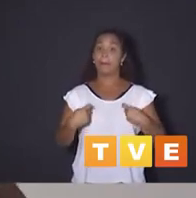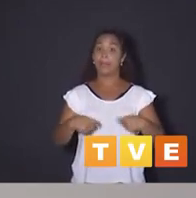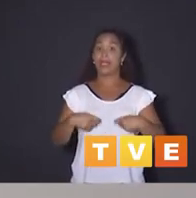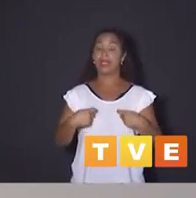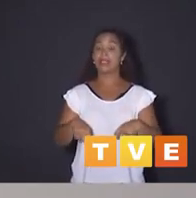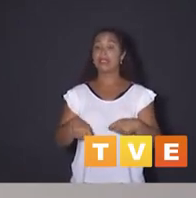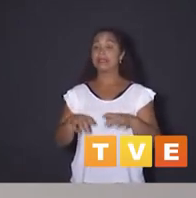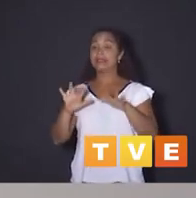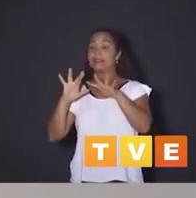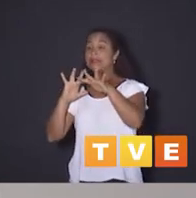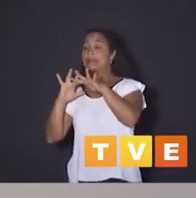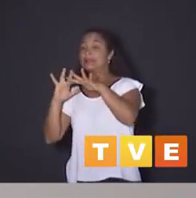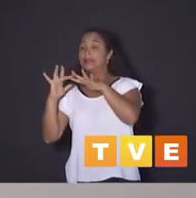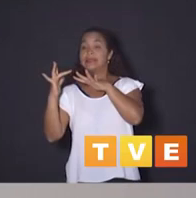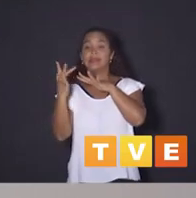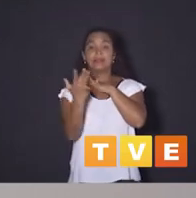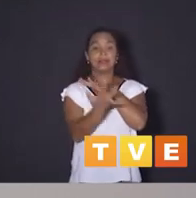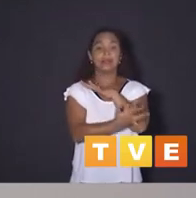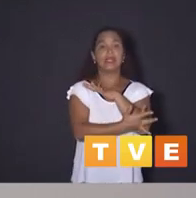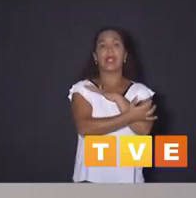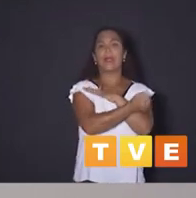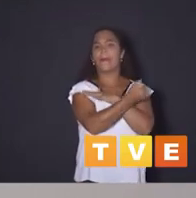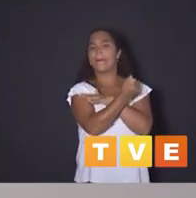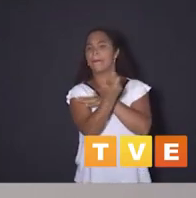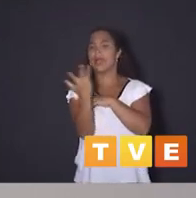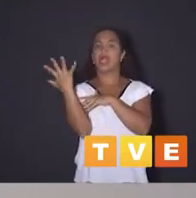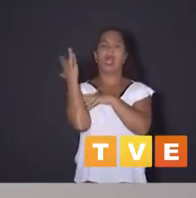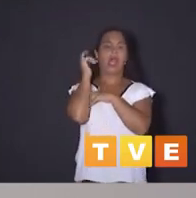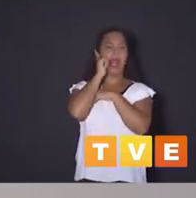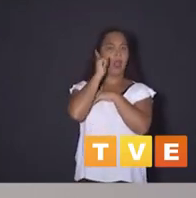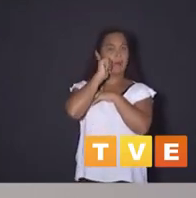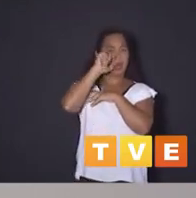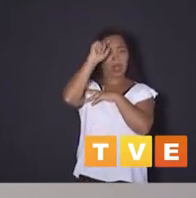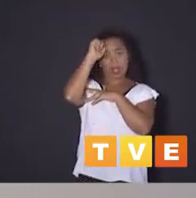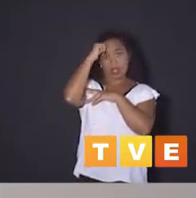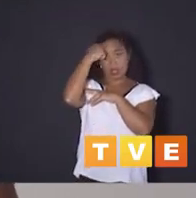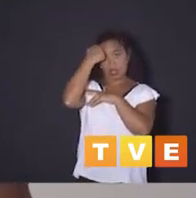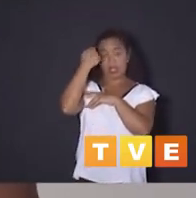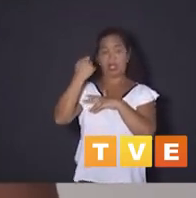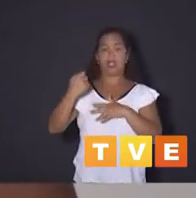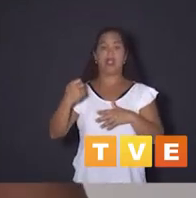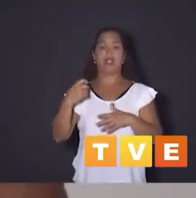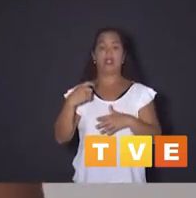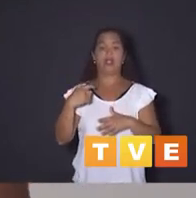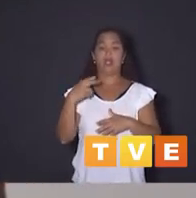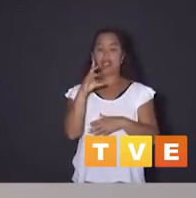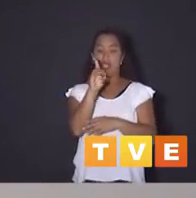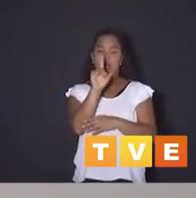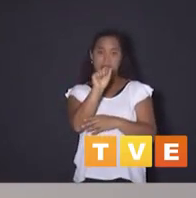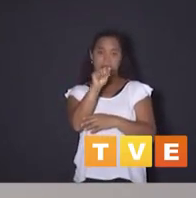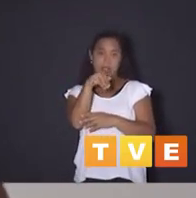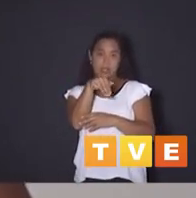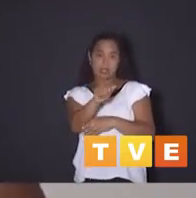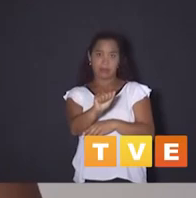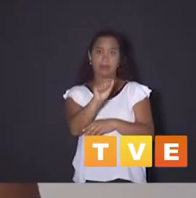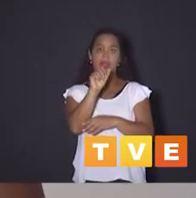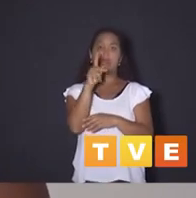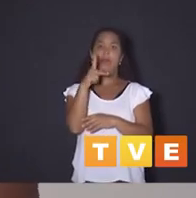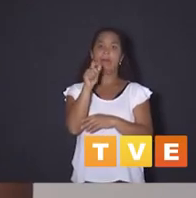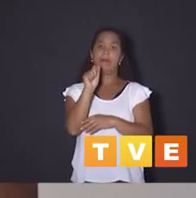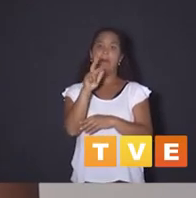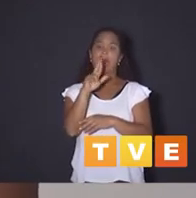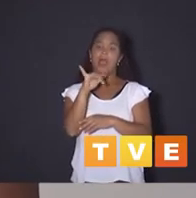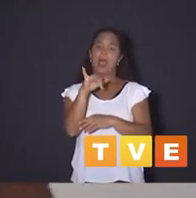rede de muitas outras mulheres negras a minha curadora josé reis nem a dama paris que essa estilista que tem